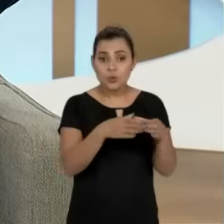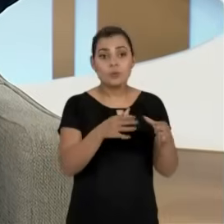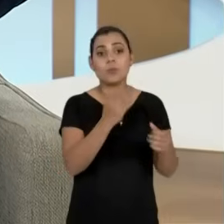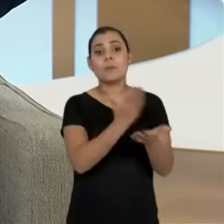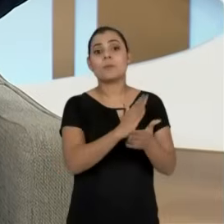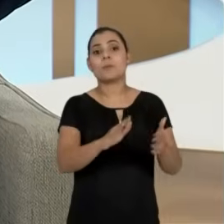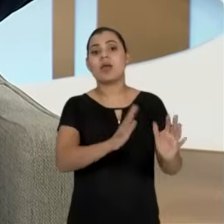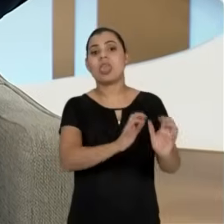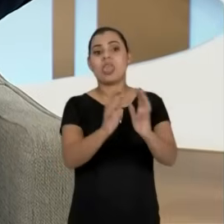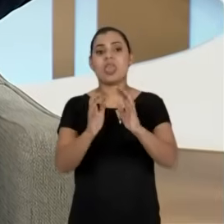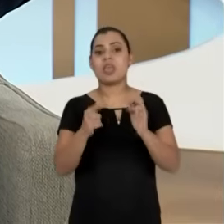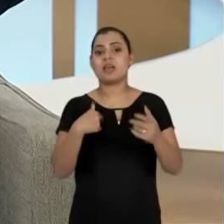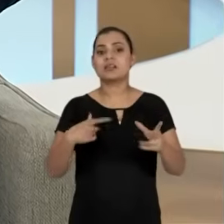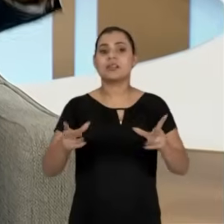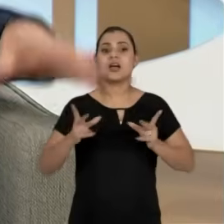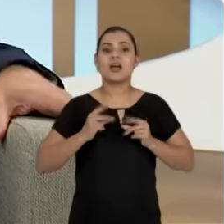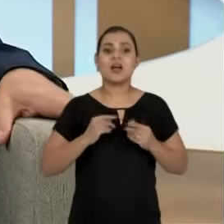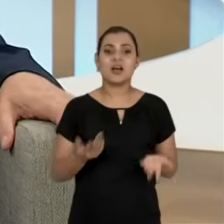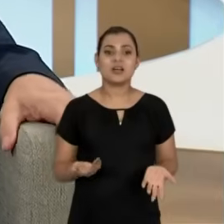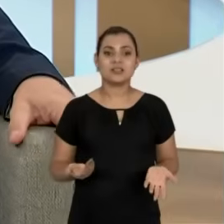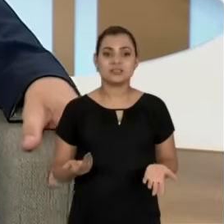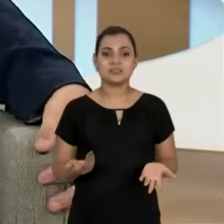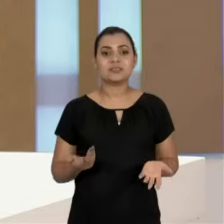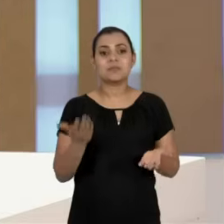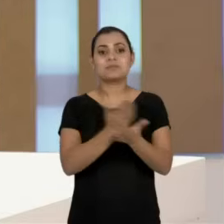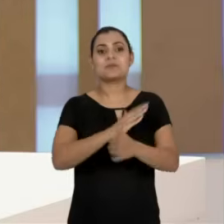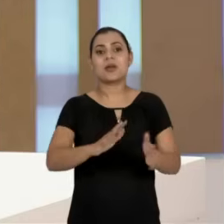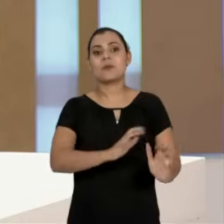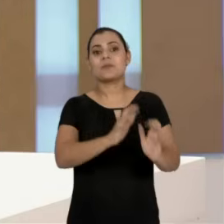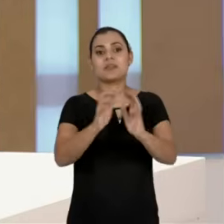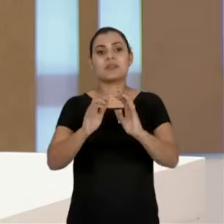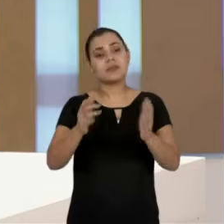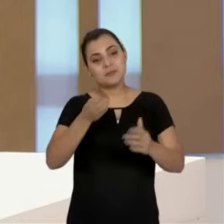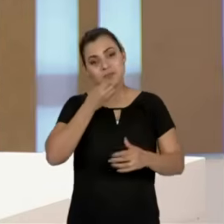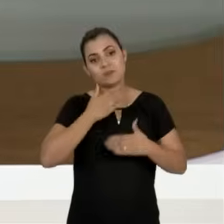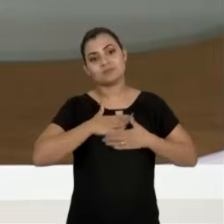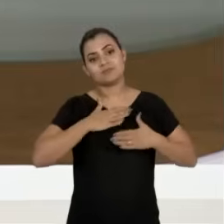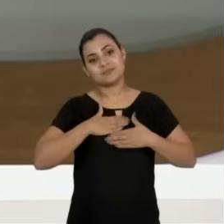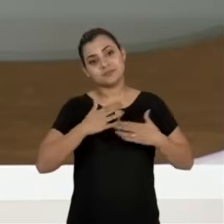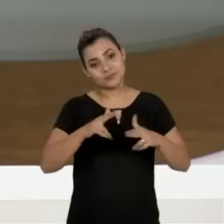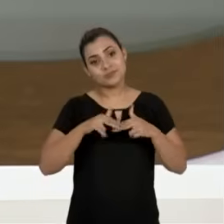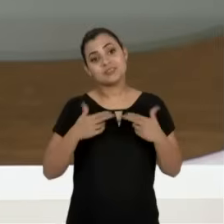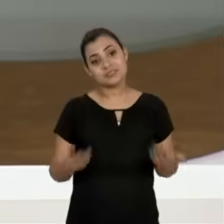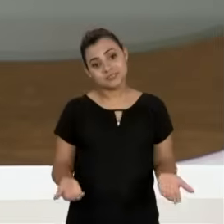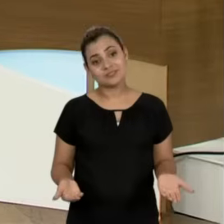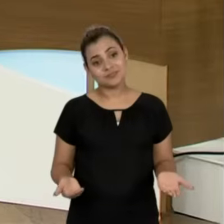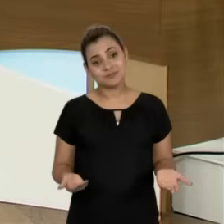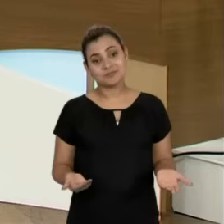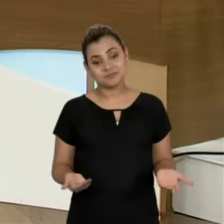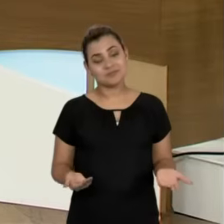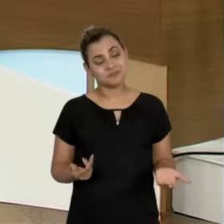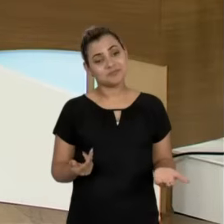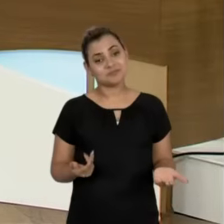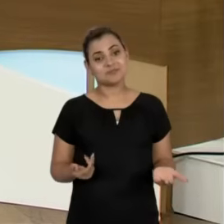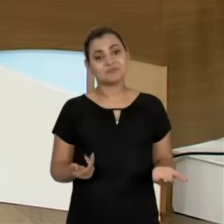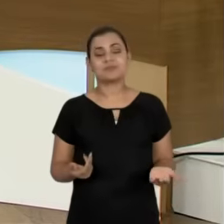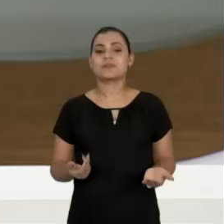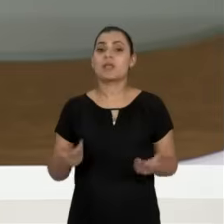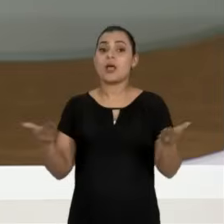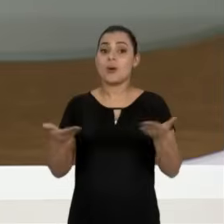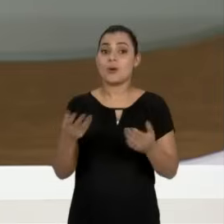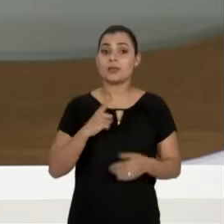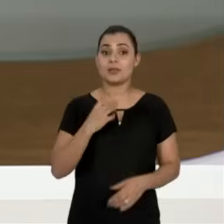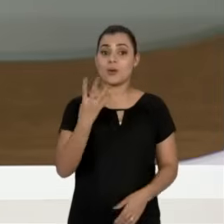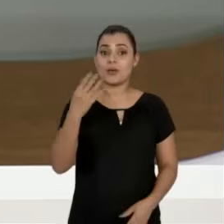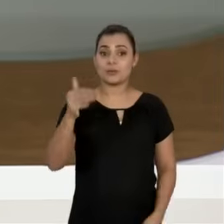Você fala, quando acabou o verme, nós paramos de brigar. Nós não sei por quê, mas deve ter alguma explicação. Nós temos ainda